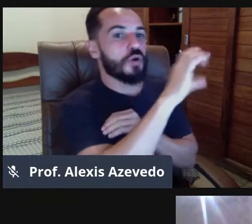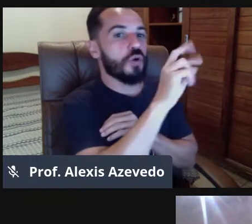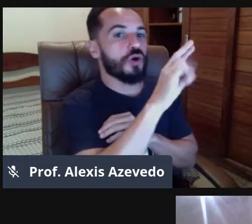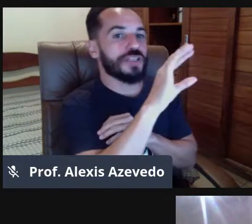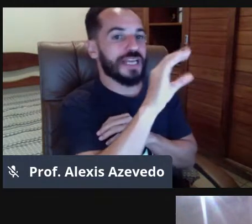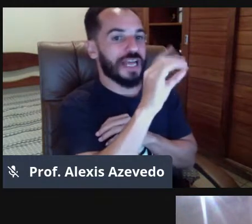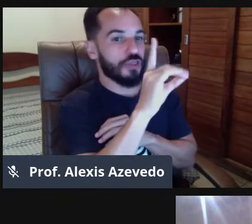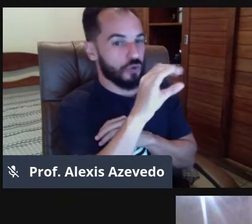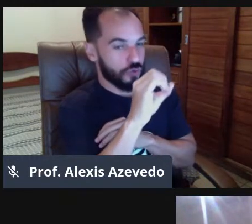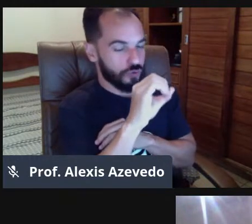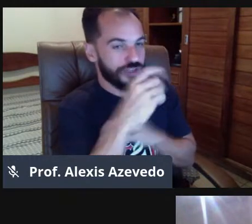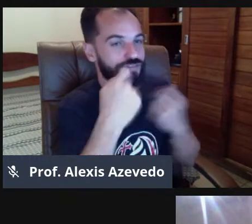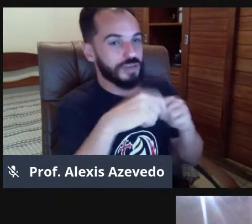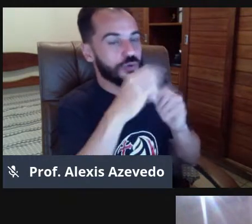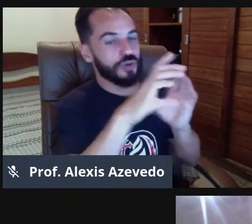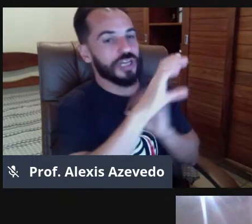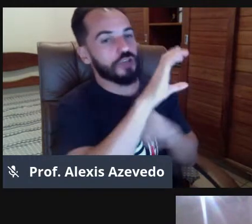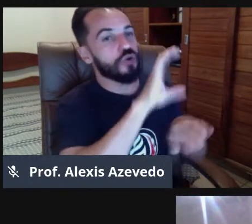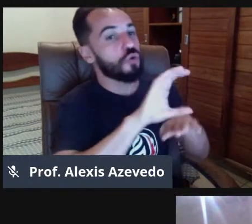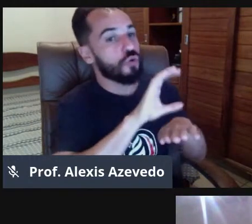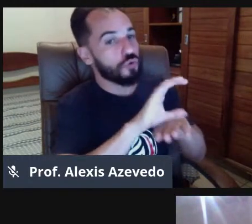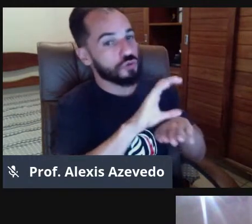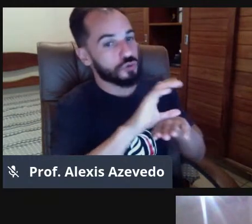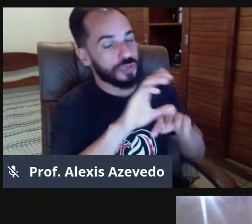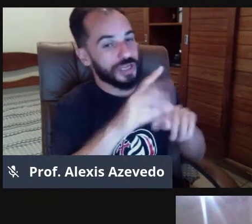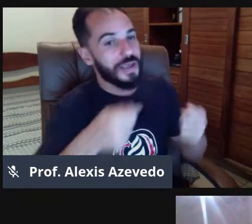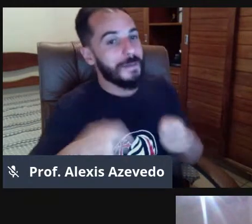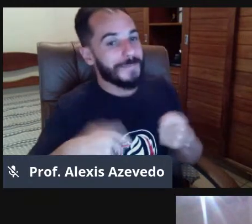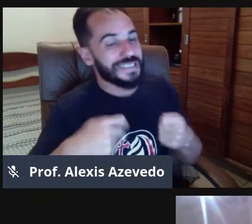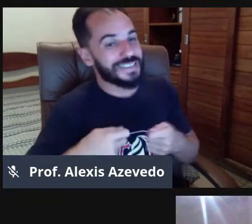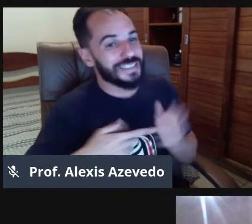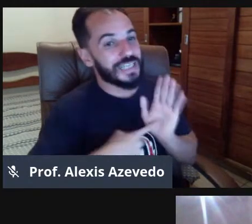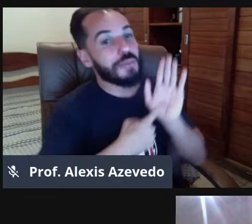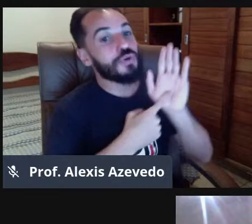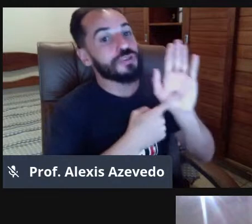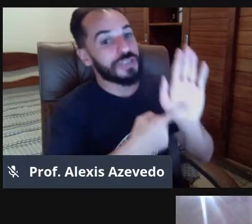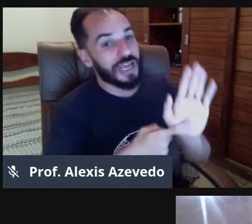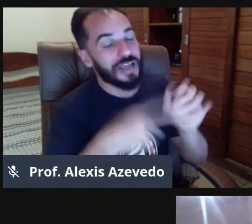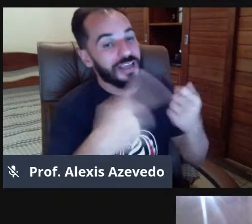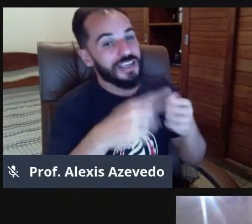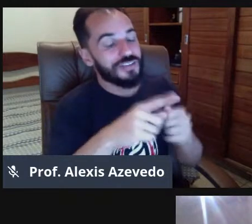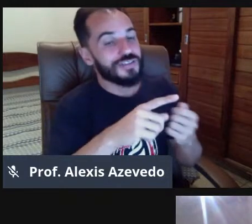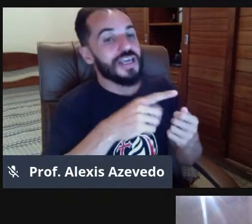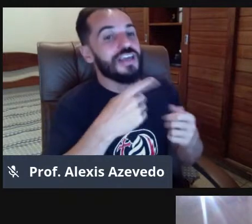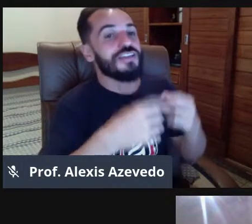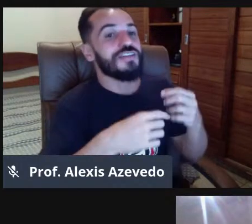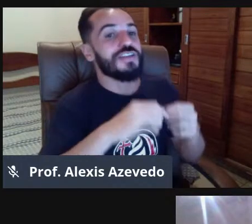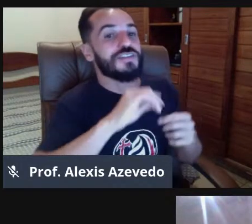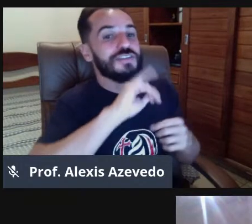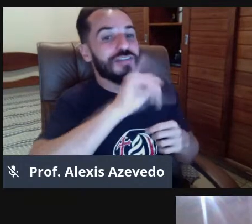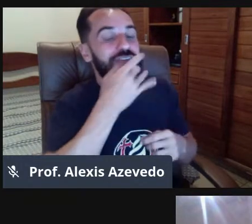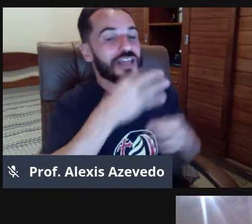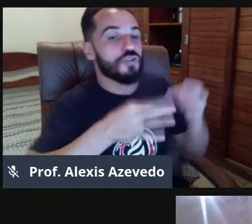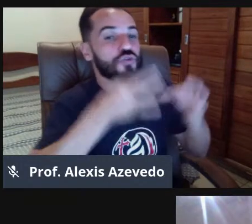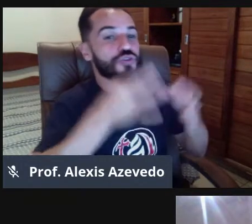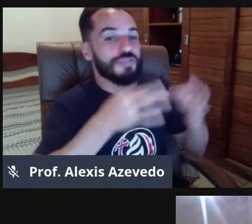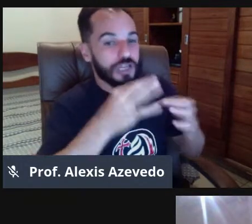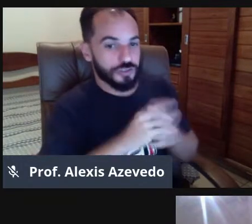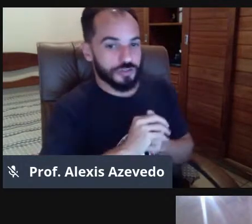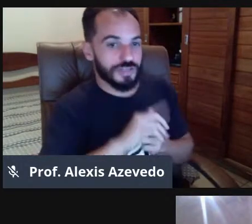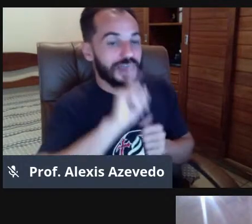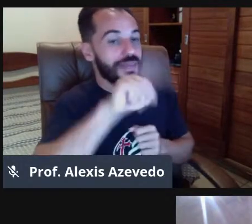de curso e, principalmente, pelas questões da pandemia, está sendo tudo acolhido, tá bom?